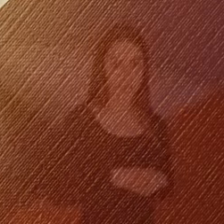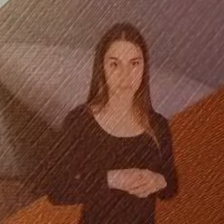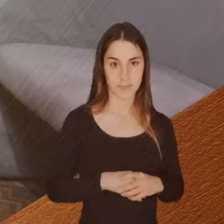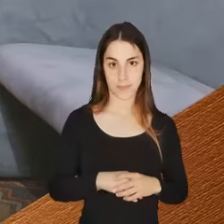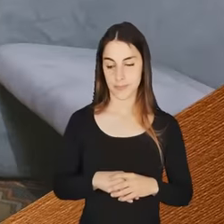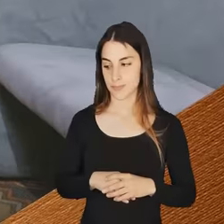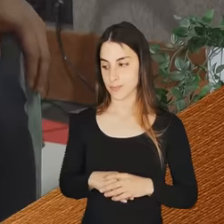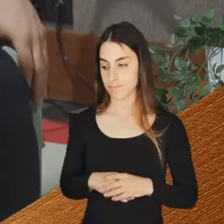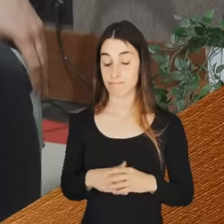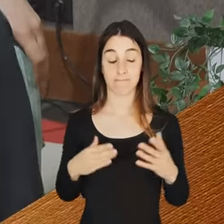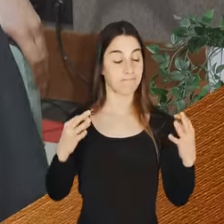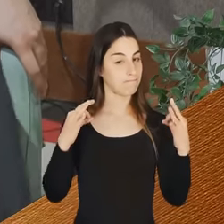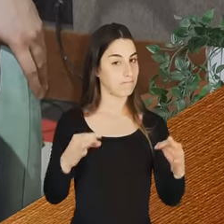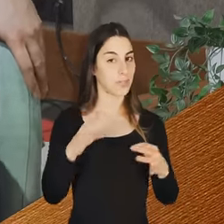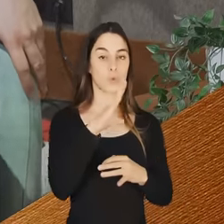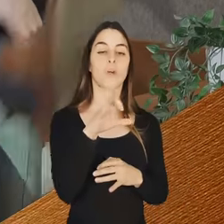Boa, Joana.